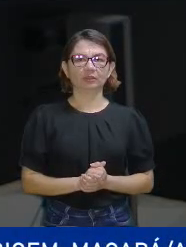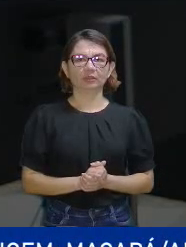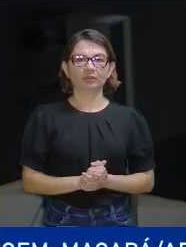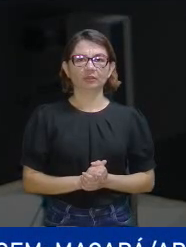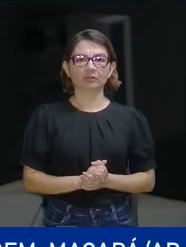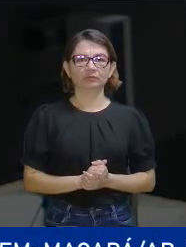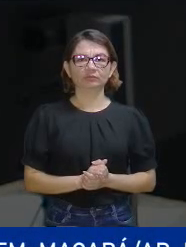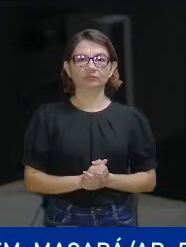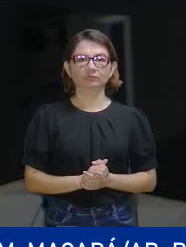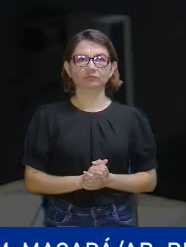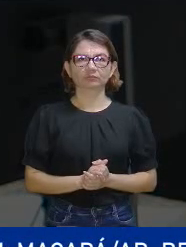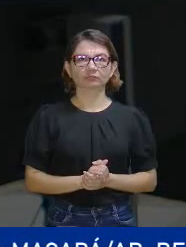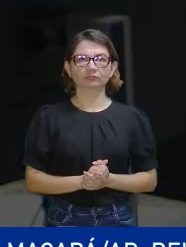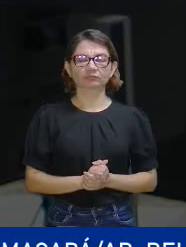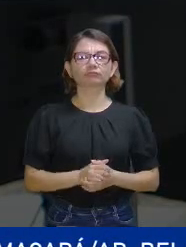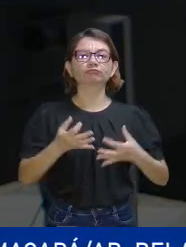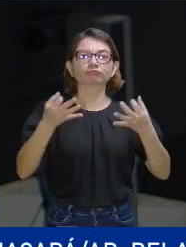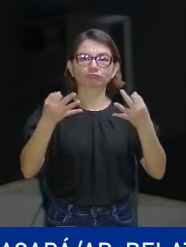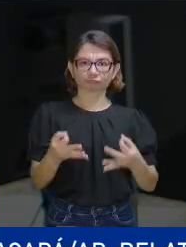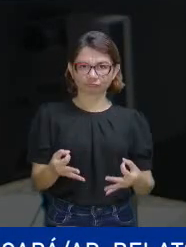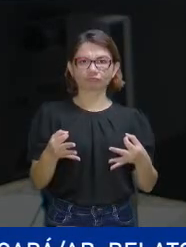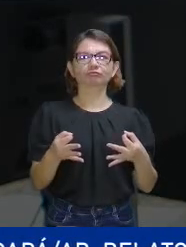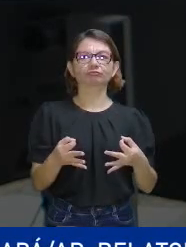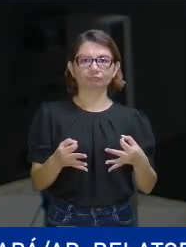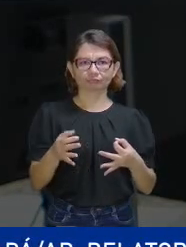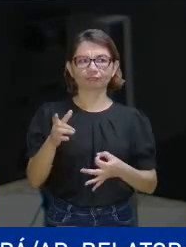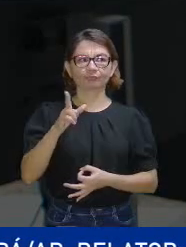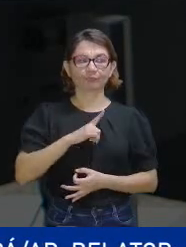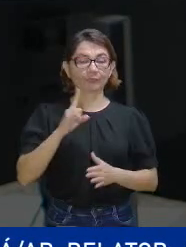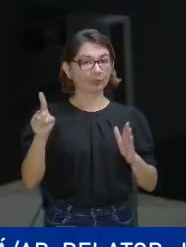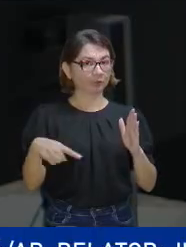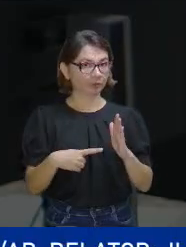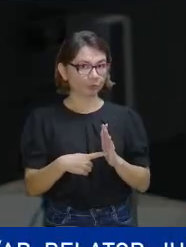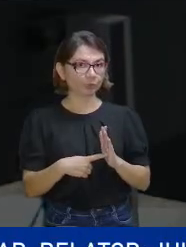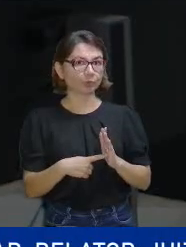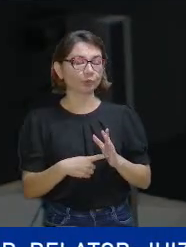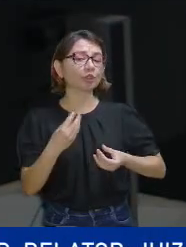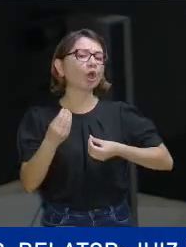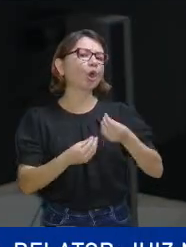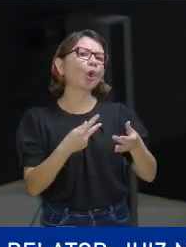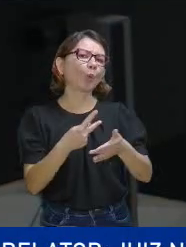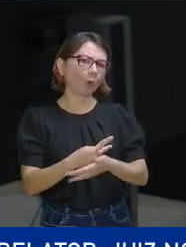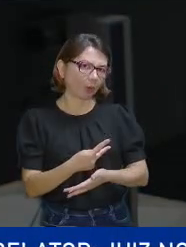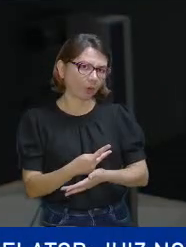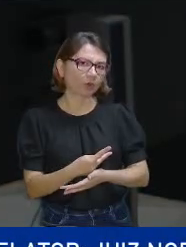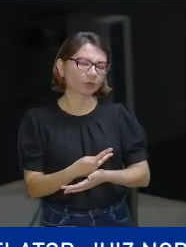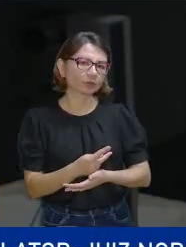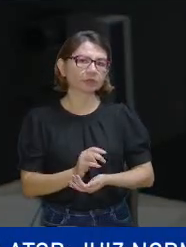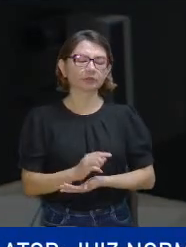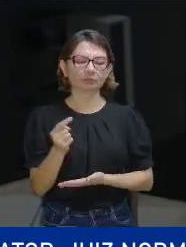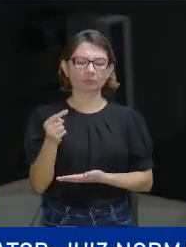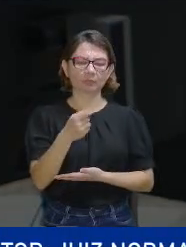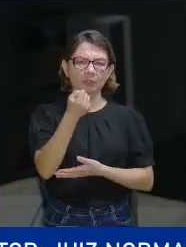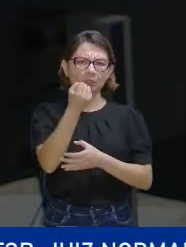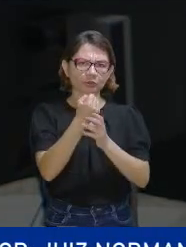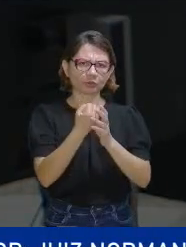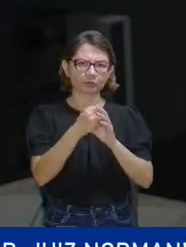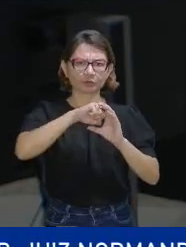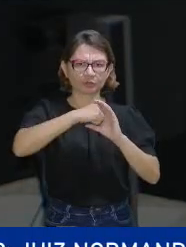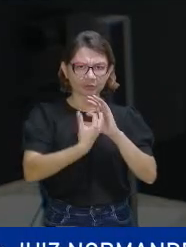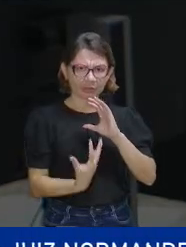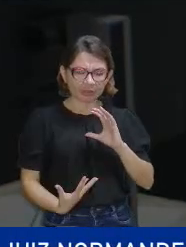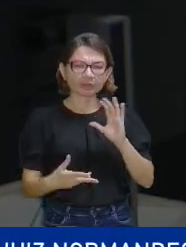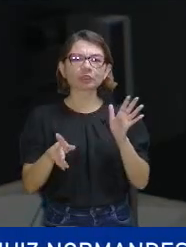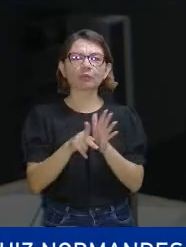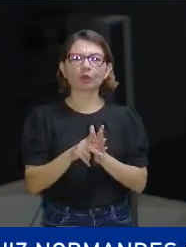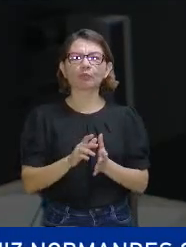processo a certeza que existe uma denúncia, como ela foi formulada, as suas descrições de forma detalhada,